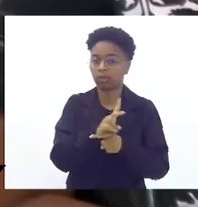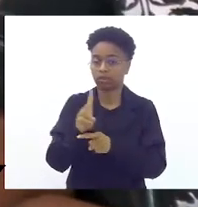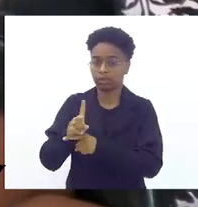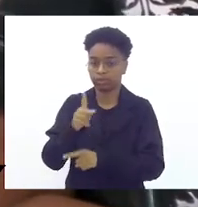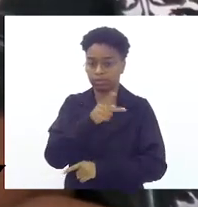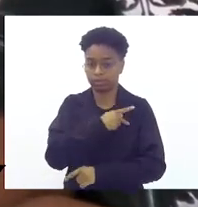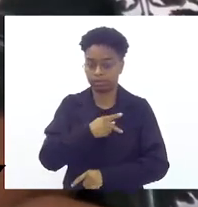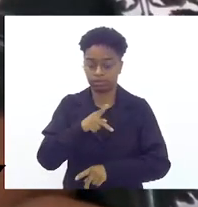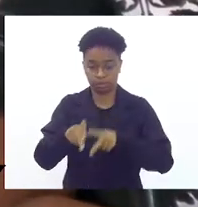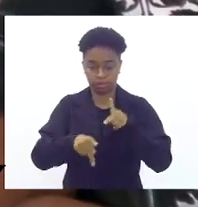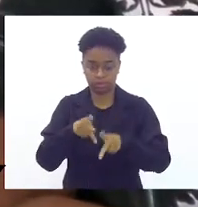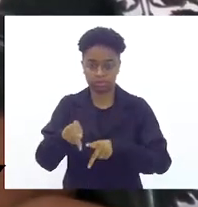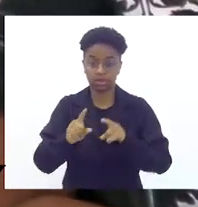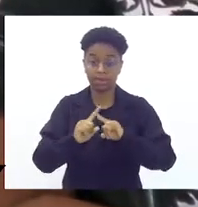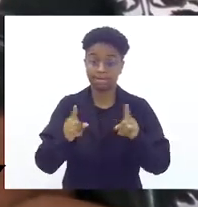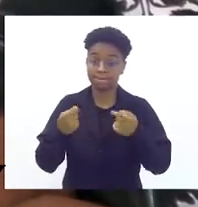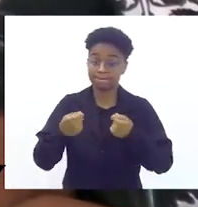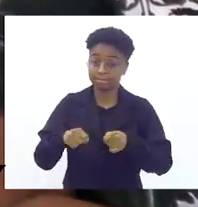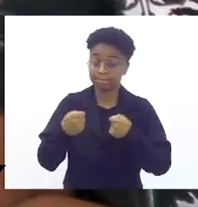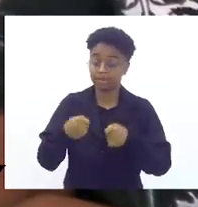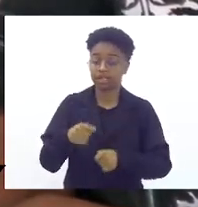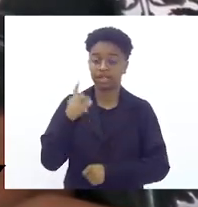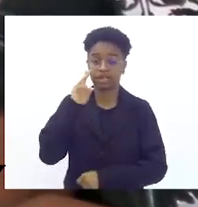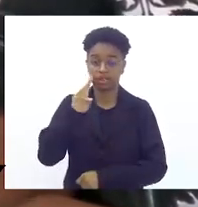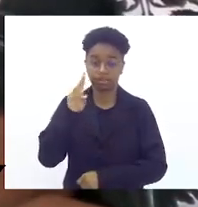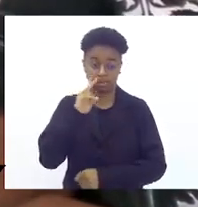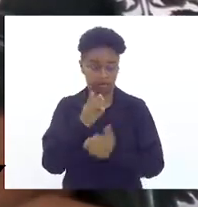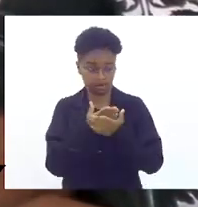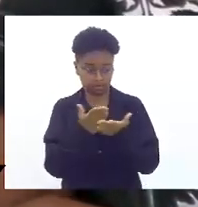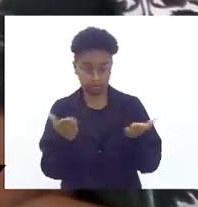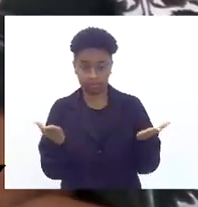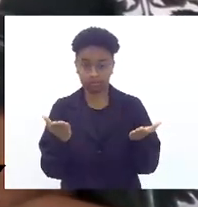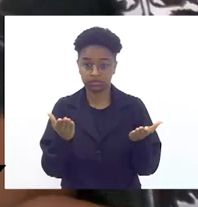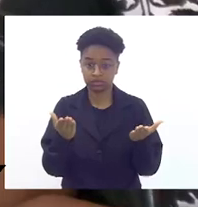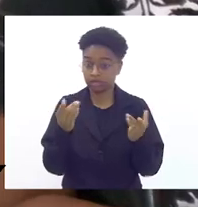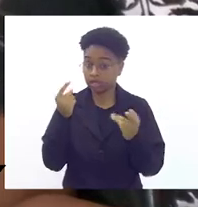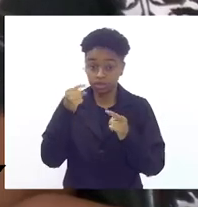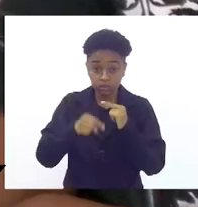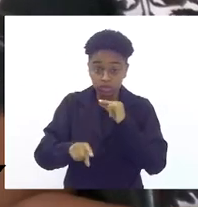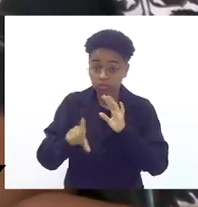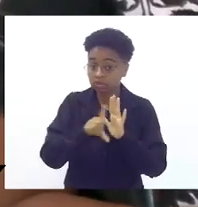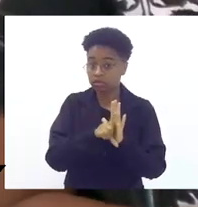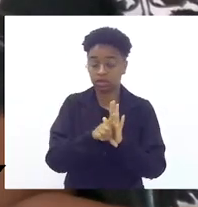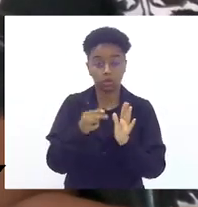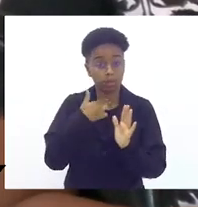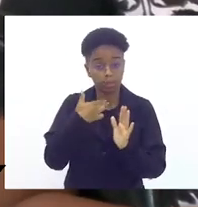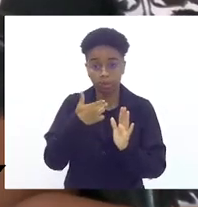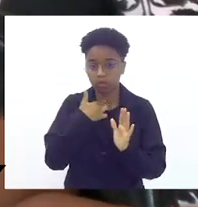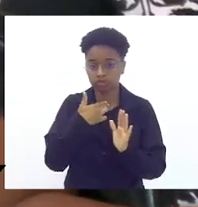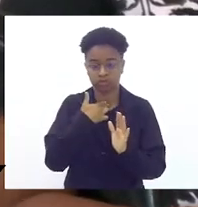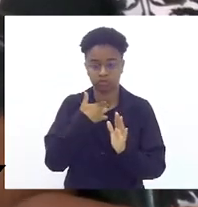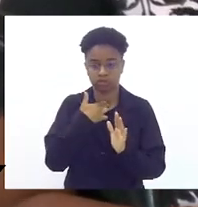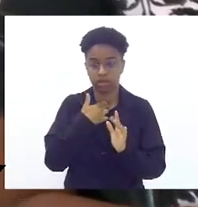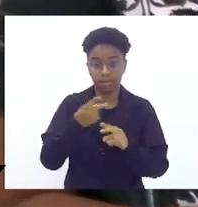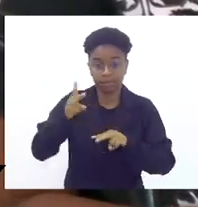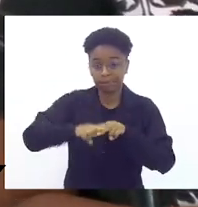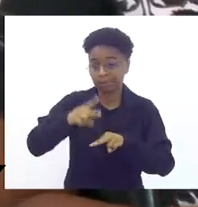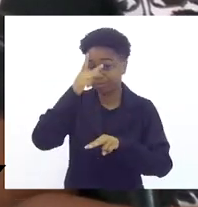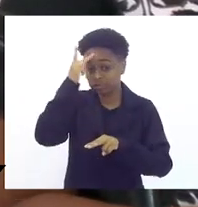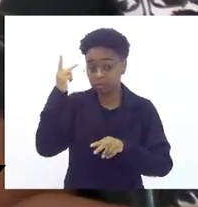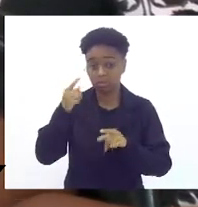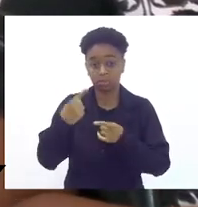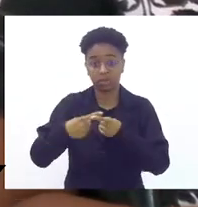é preciso lembrar Deputado Deputado e todo mundo aqui que é ilegal a prisão baseada em reconhecimento